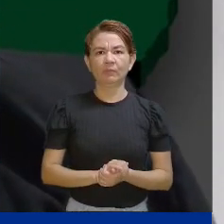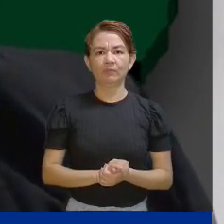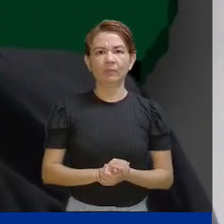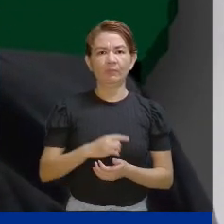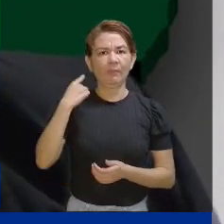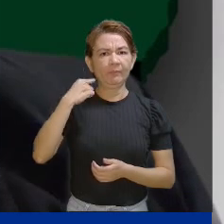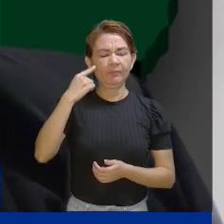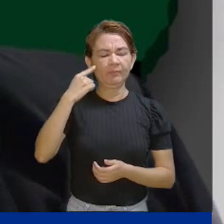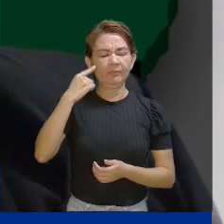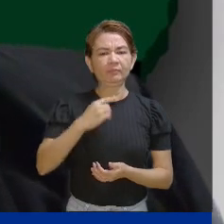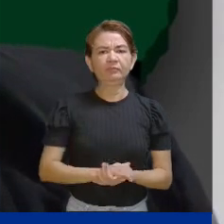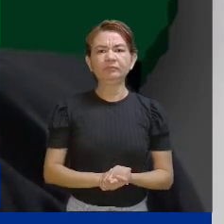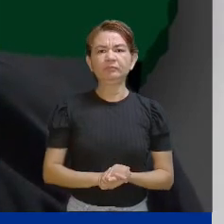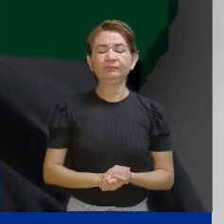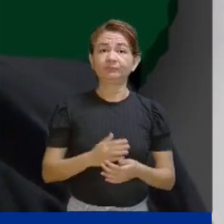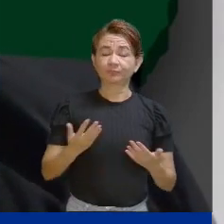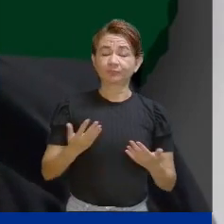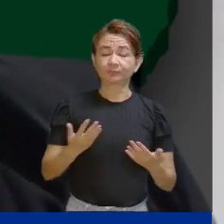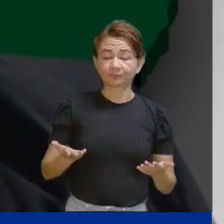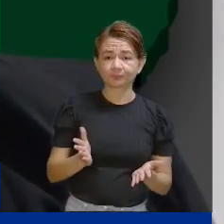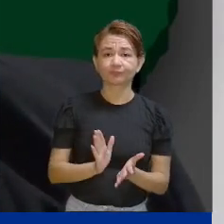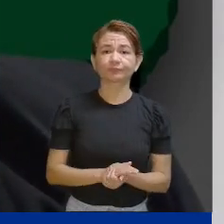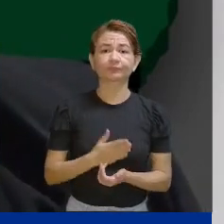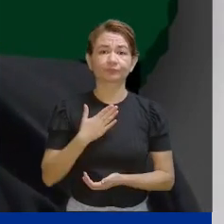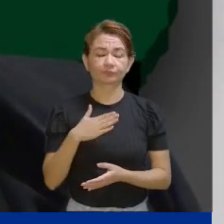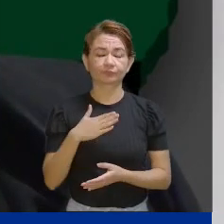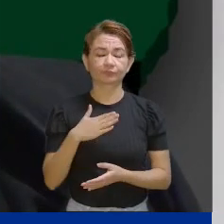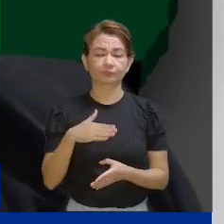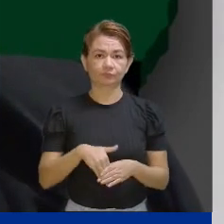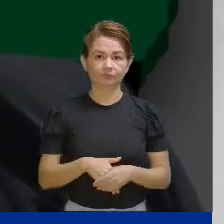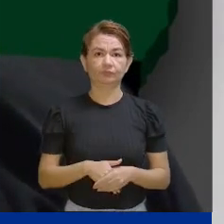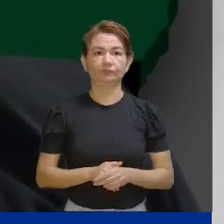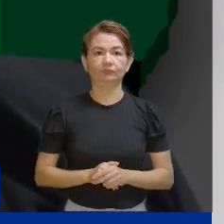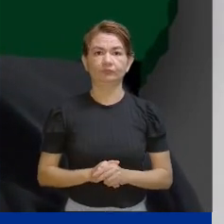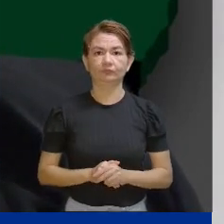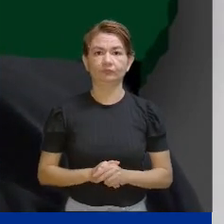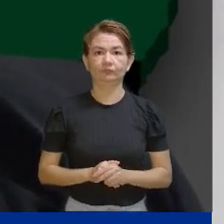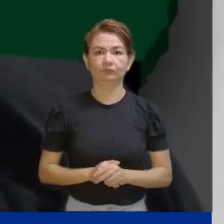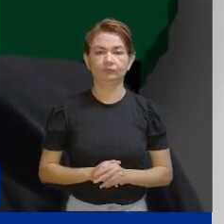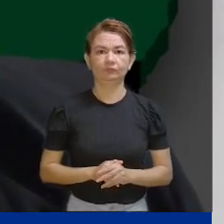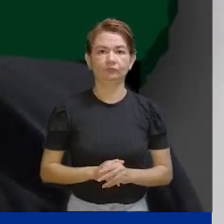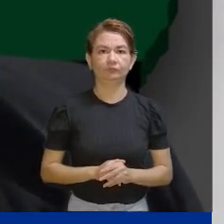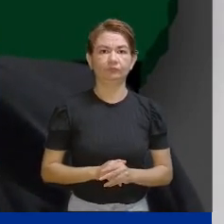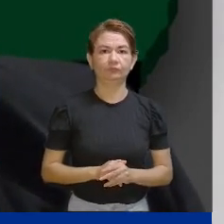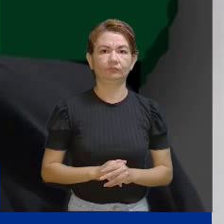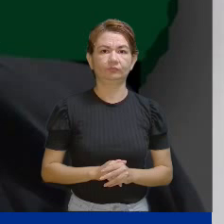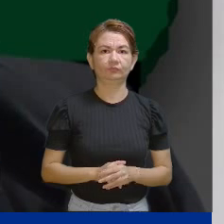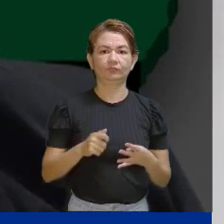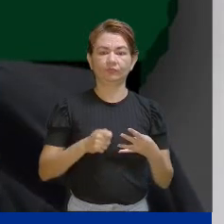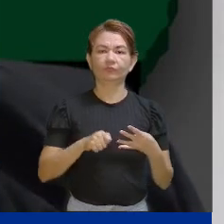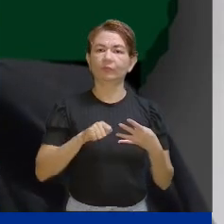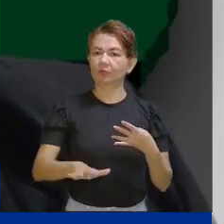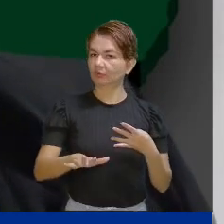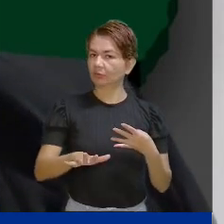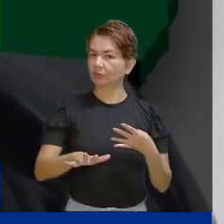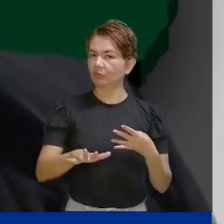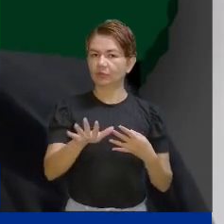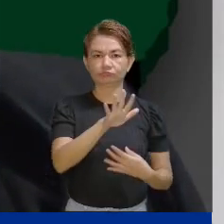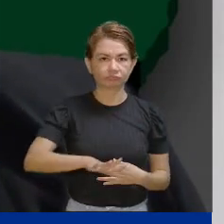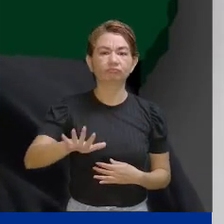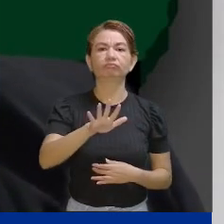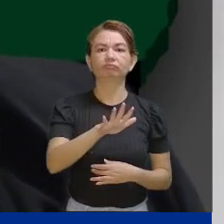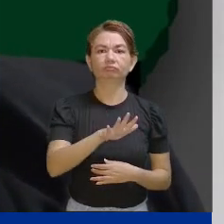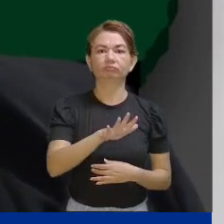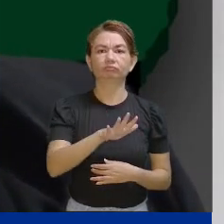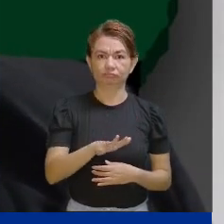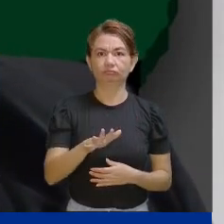ilustre advogado. Senhor presidente, o voto está de acordo com a jurisprudência do regional, né, e